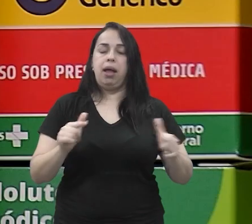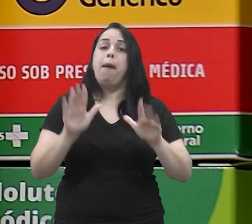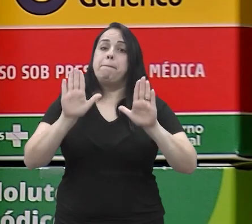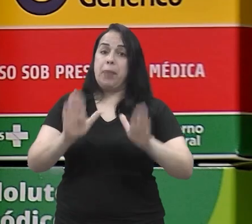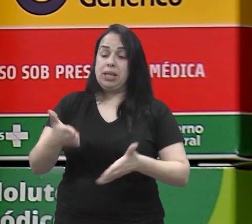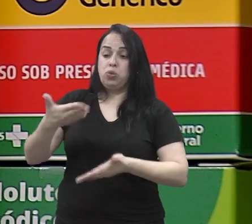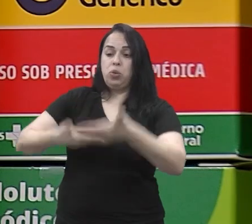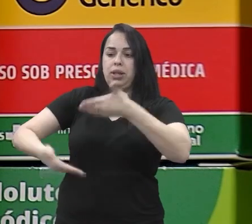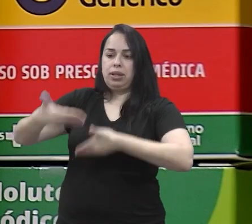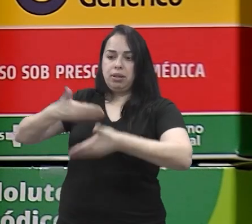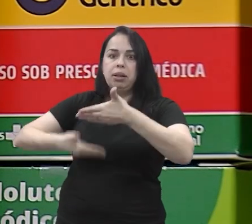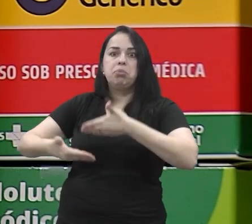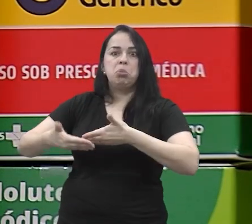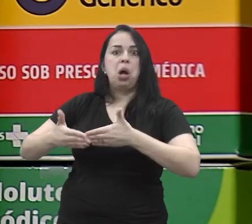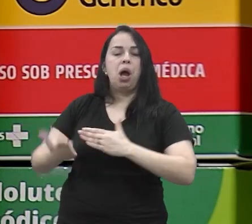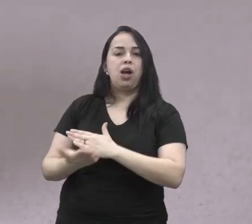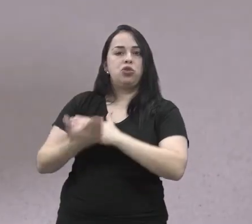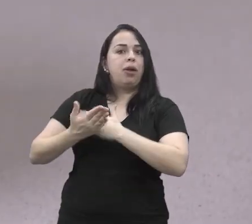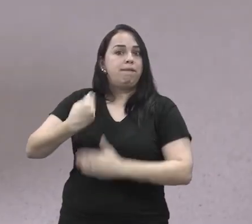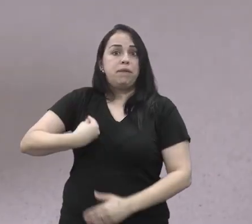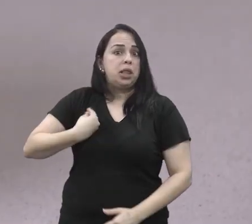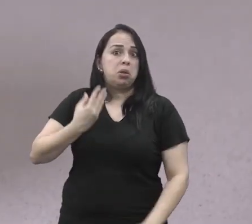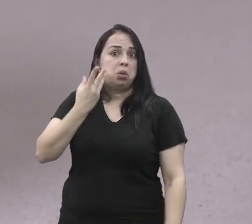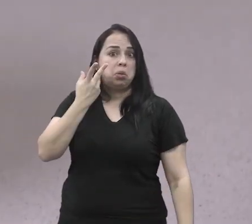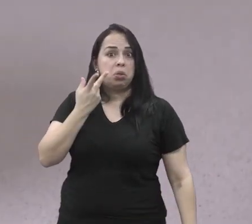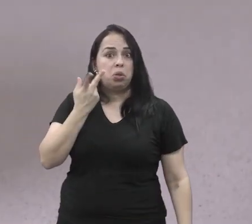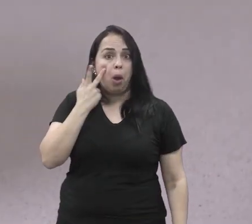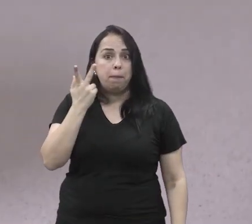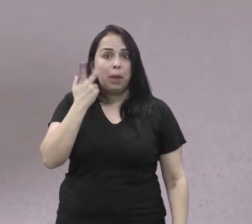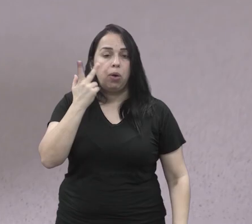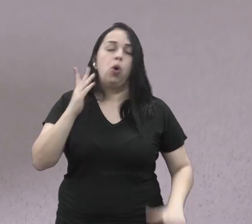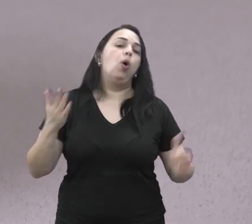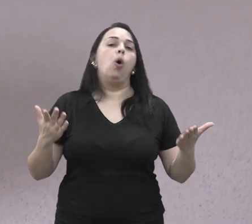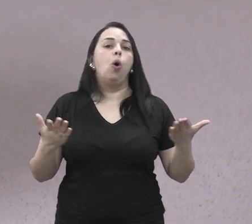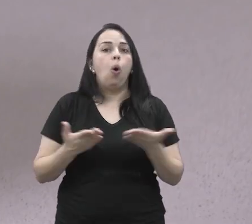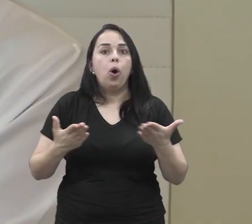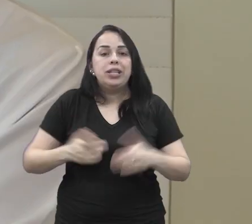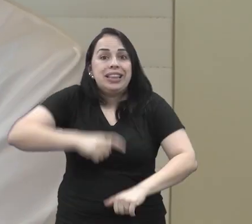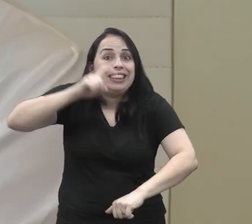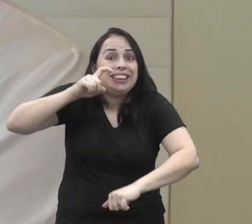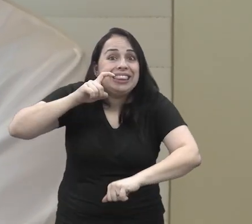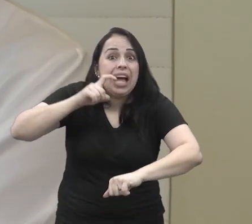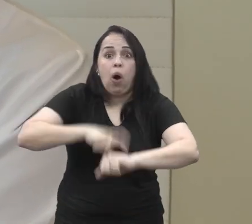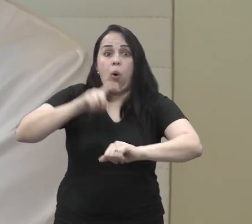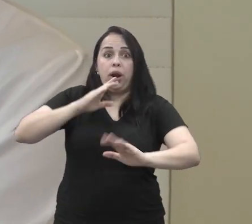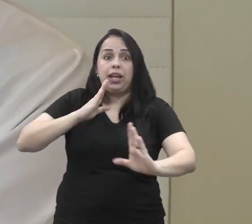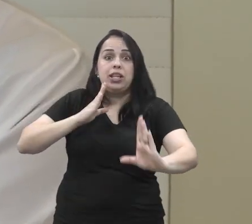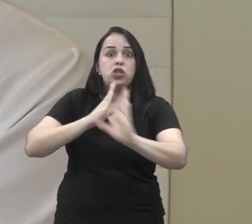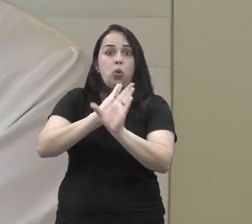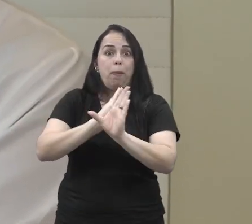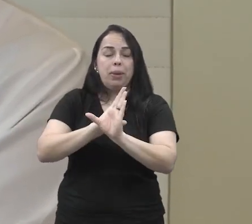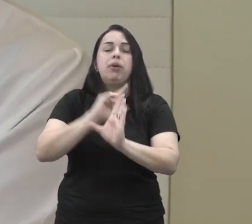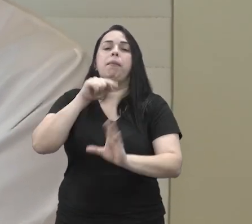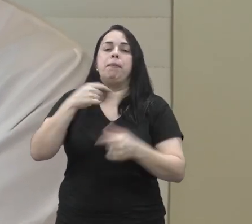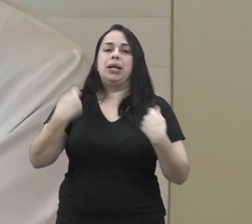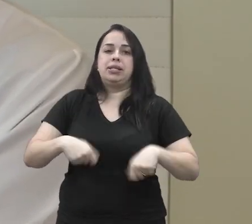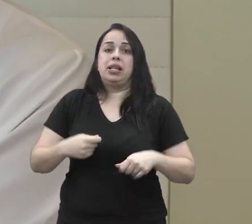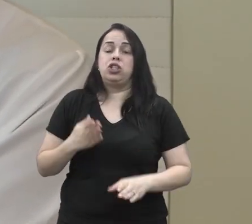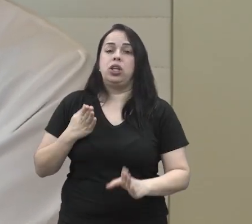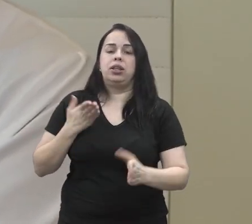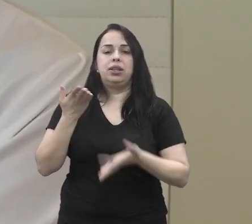cura, mas o tratamento é fundamental para o paciente ter uma vida normal. Hoje é preconizado o